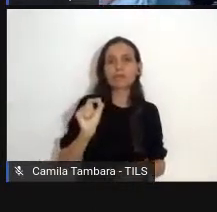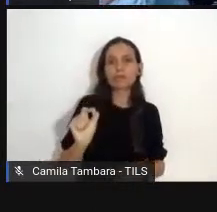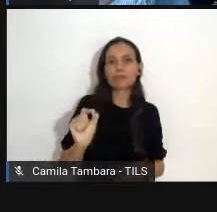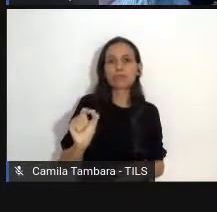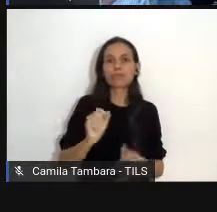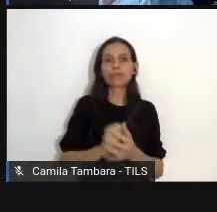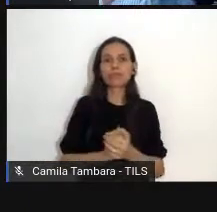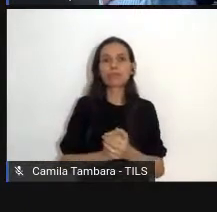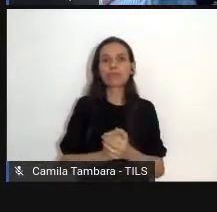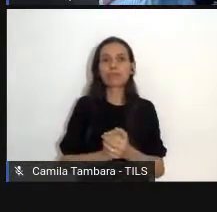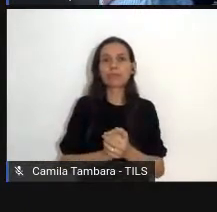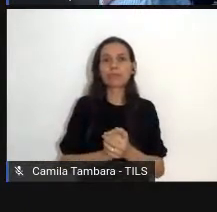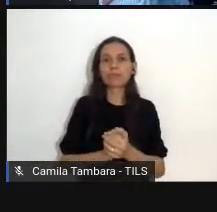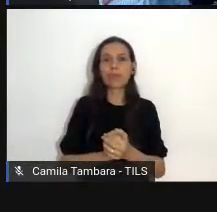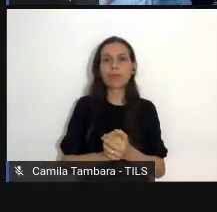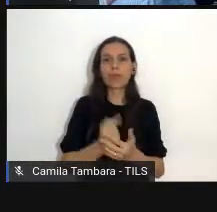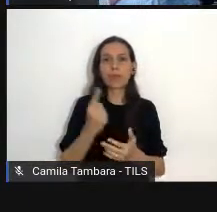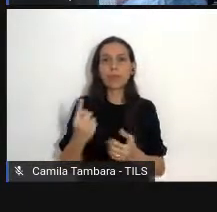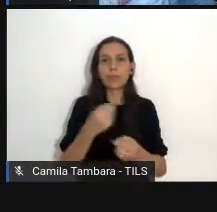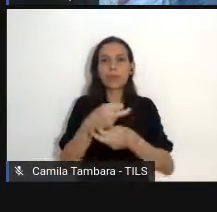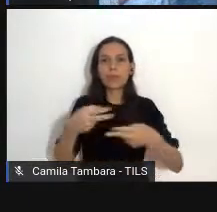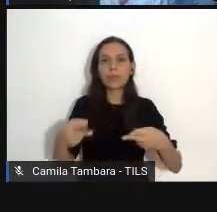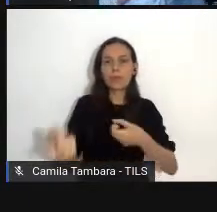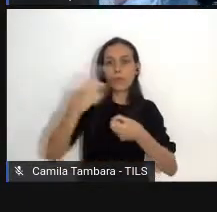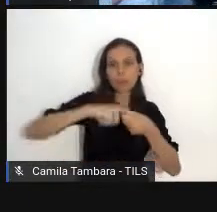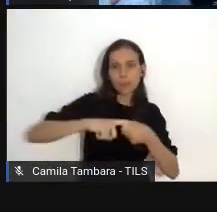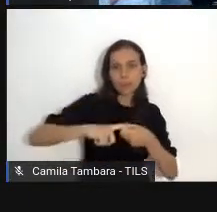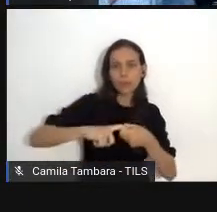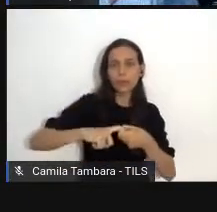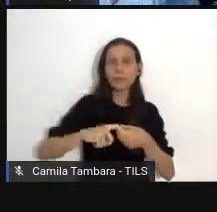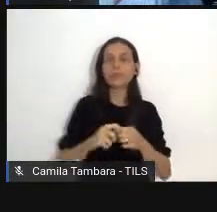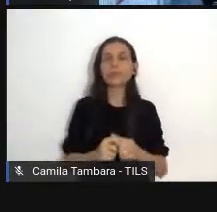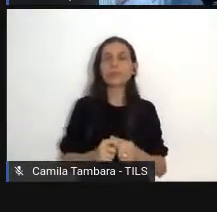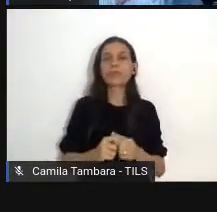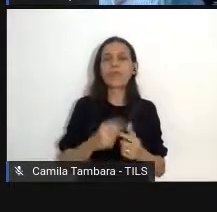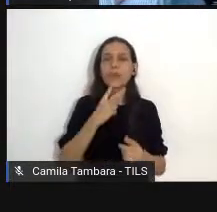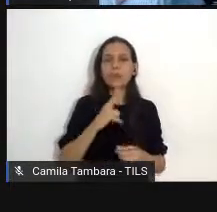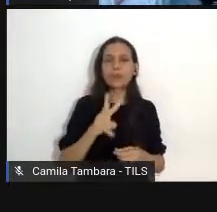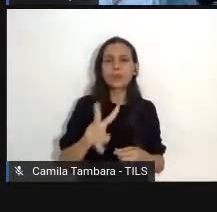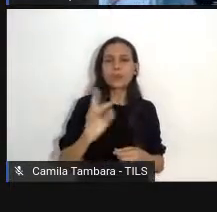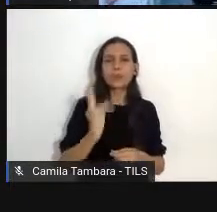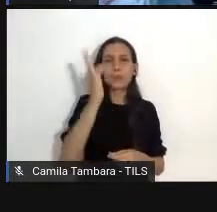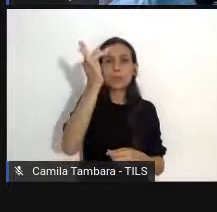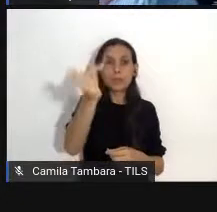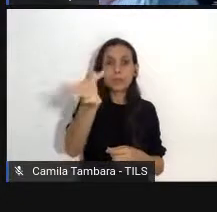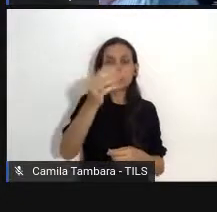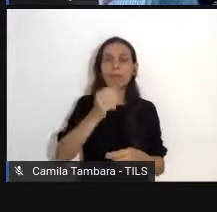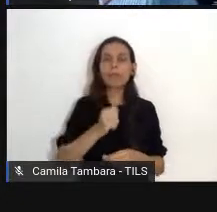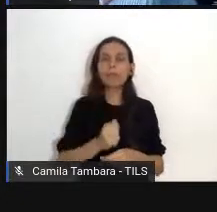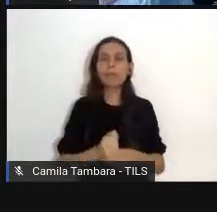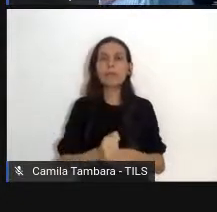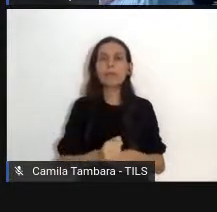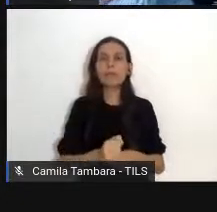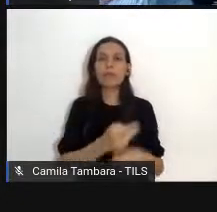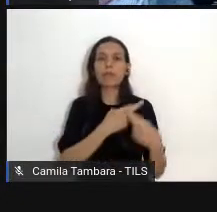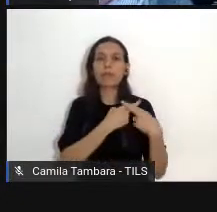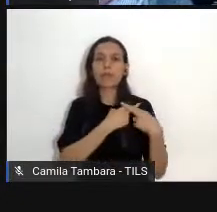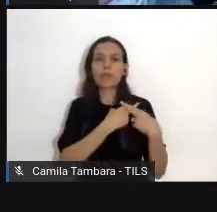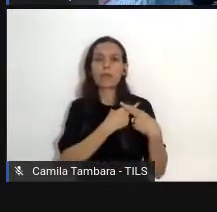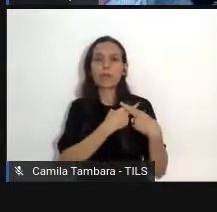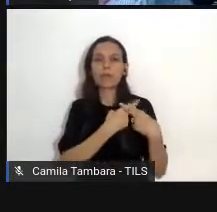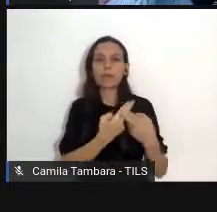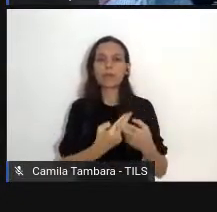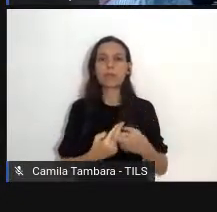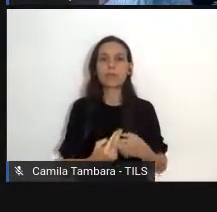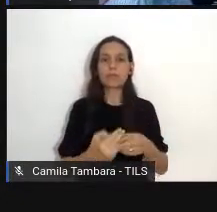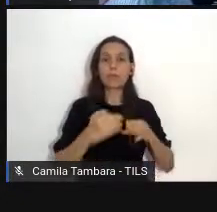das devolutivas que foi feita há 2 semanas depois de que o responsável levou a